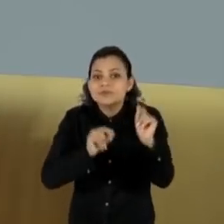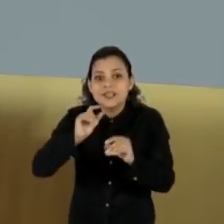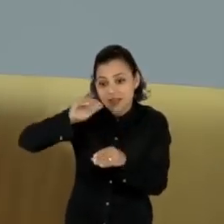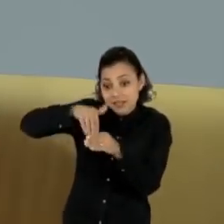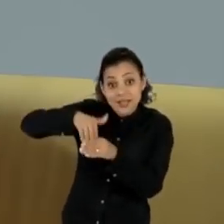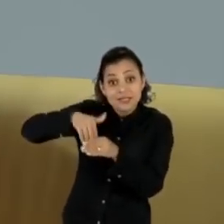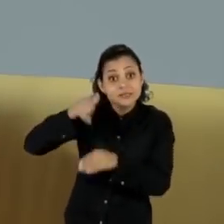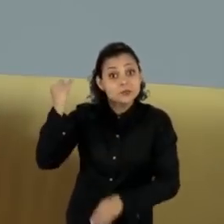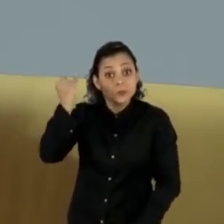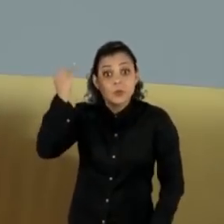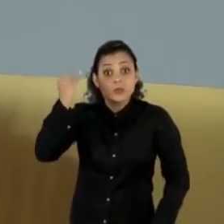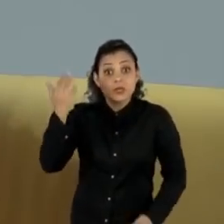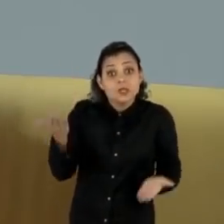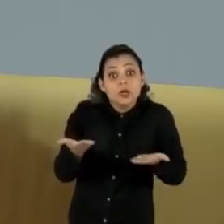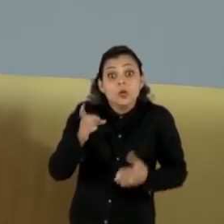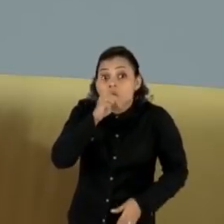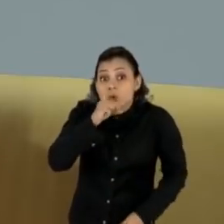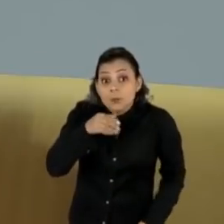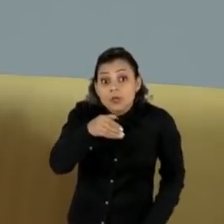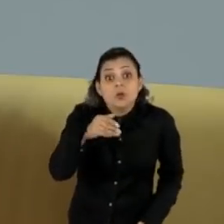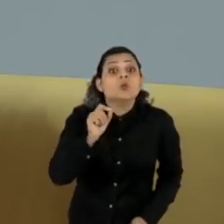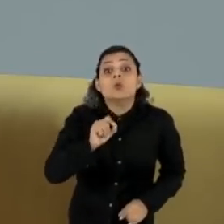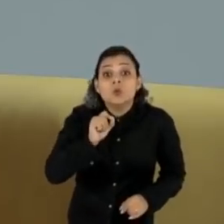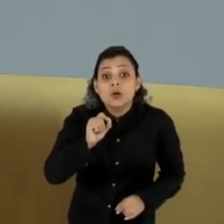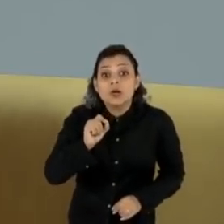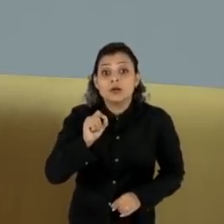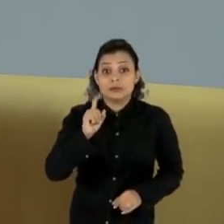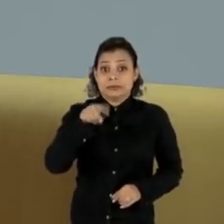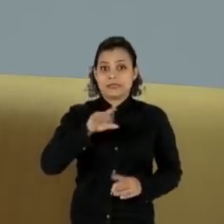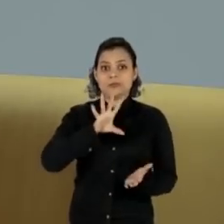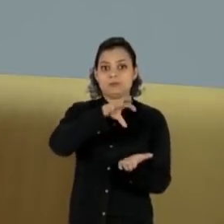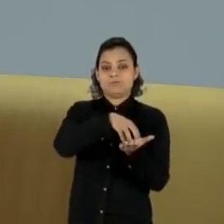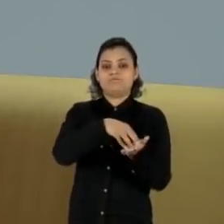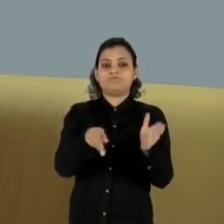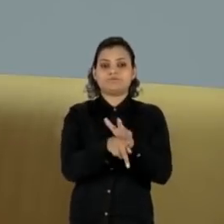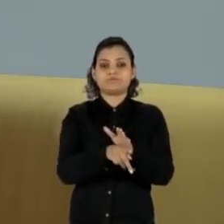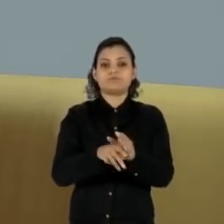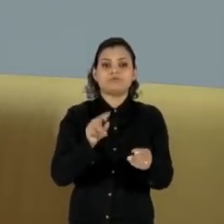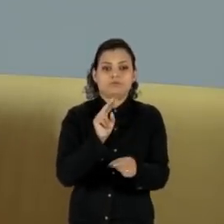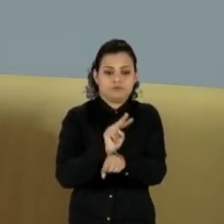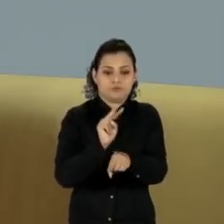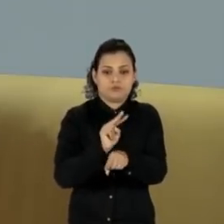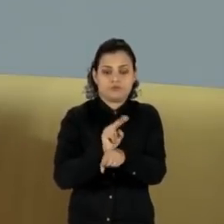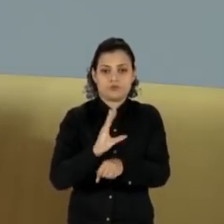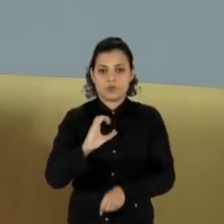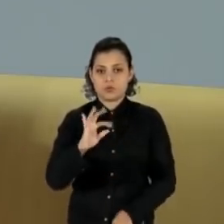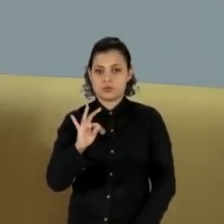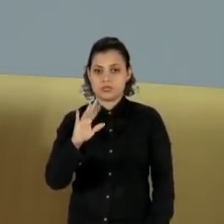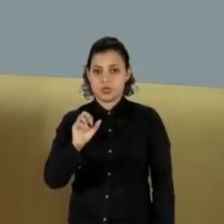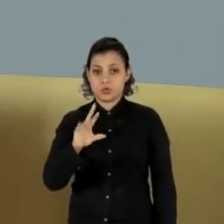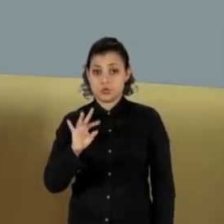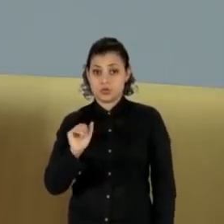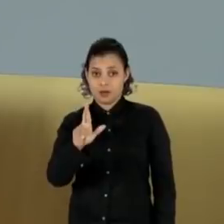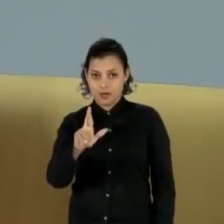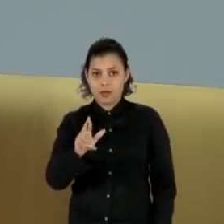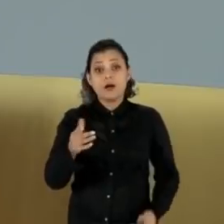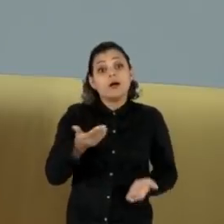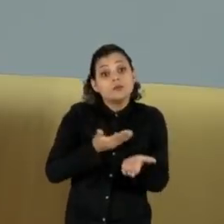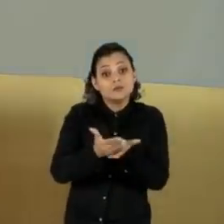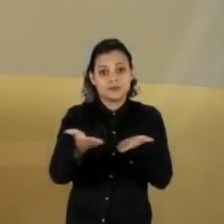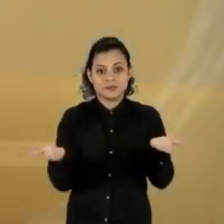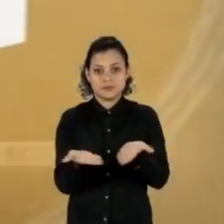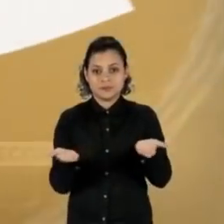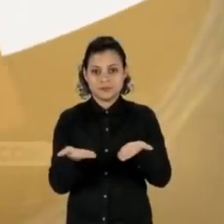para uma eleição importante neste domingo em todo o país para os conselhos tutelares jc um cultura de informação começa